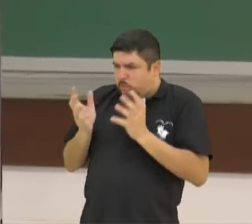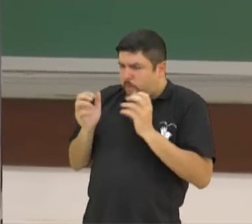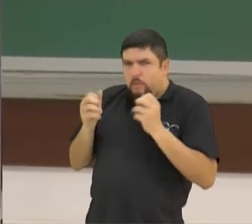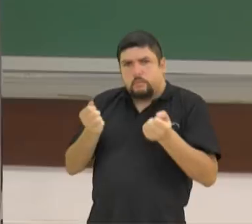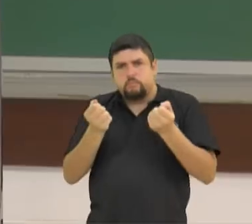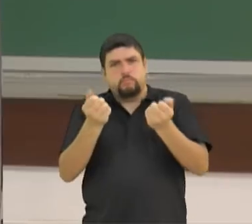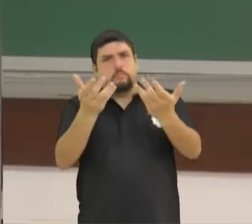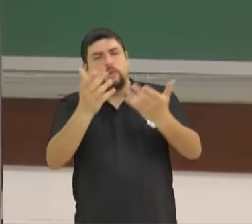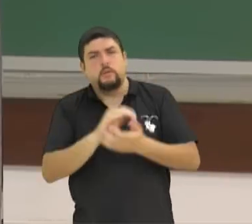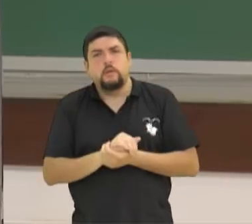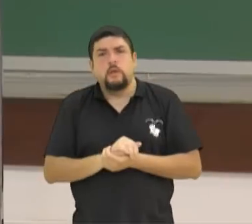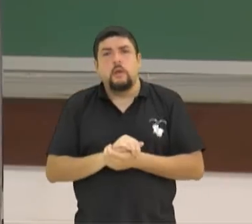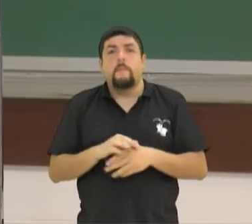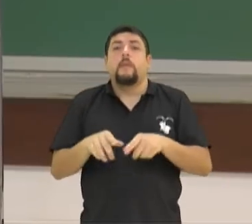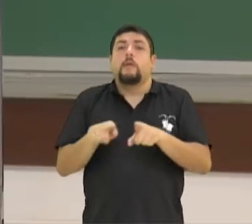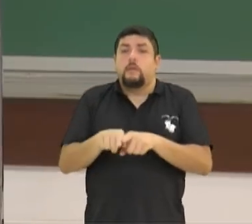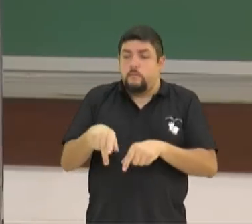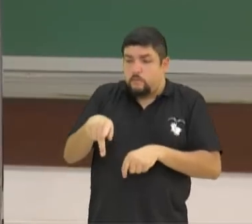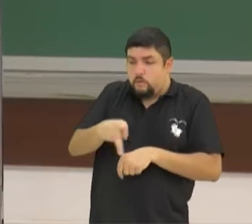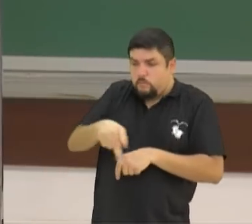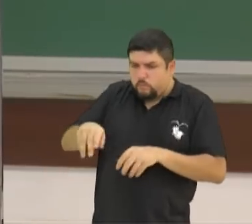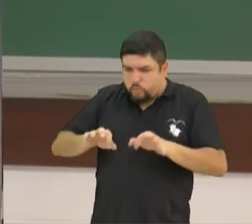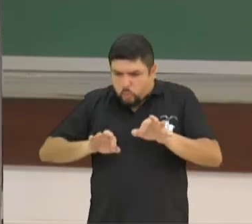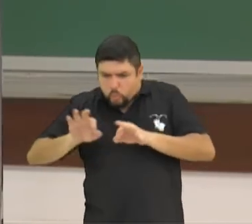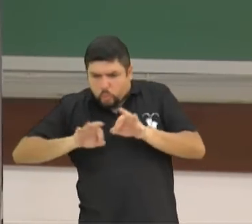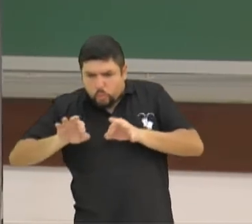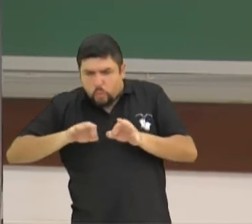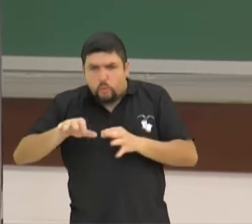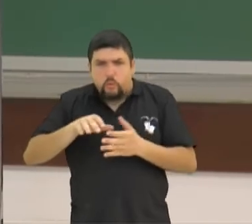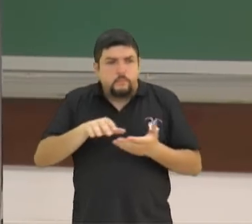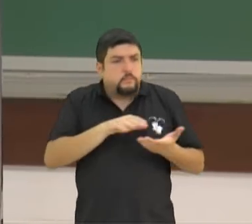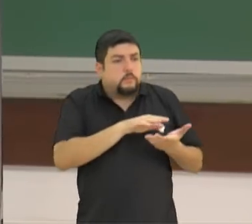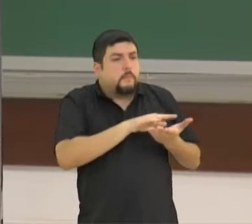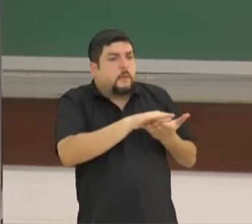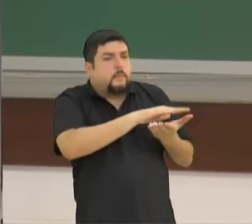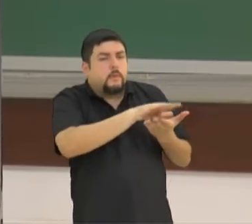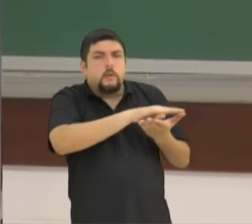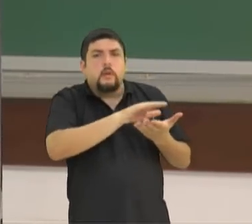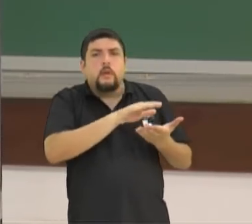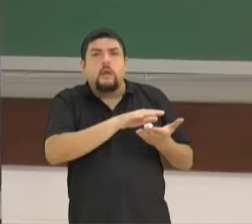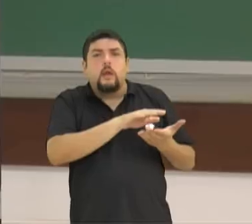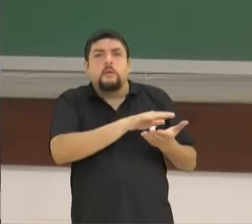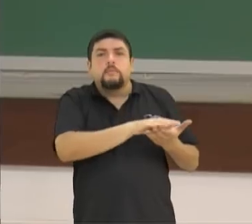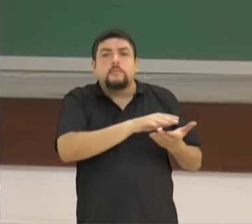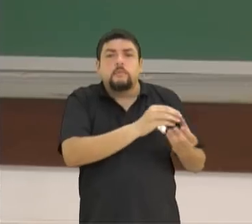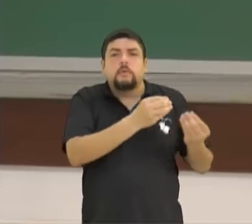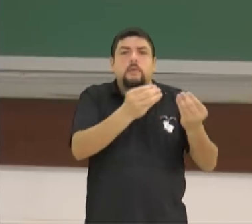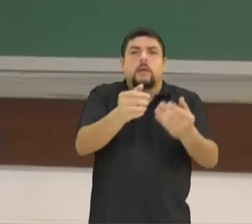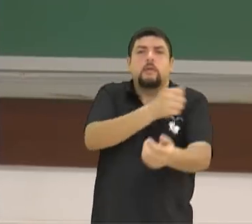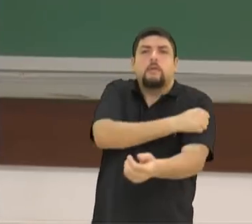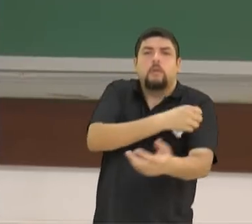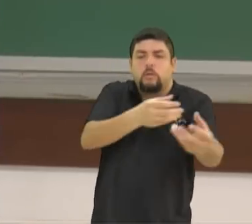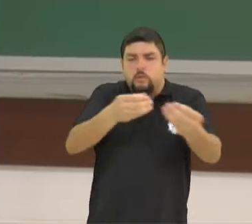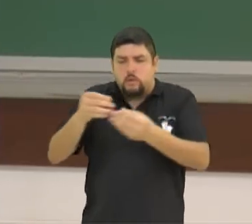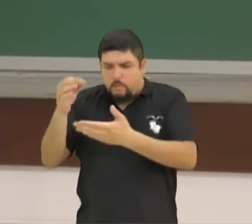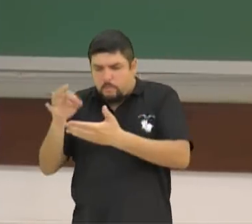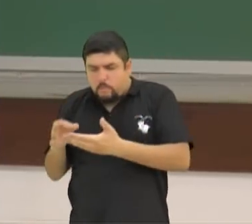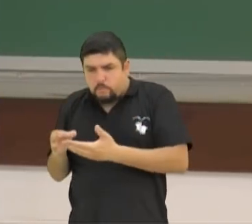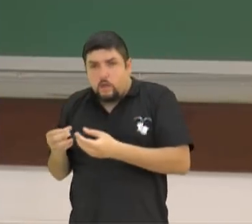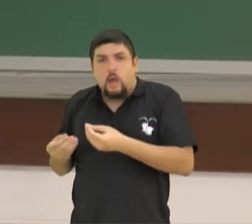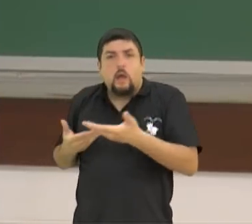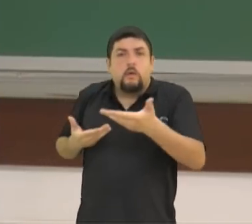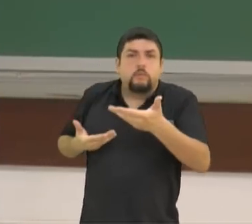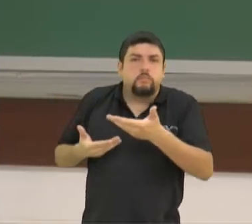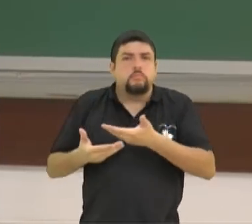Os professores também levaram muitas atividades impressas para corrigir, e estão agora devolvendo em forma de notas,